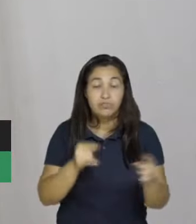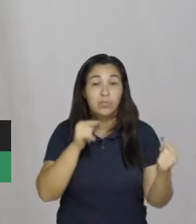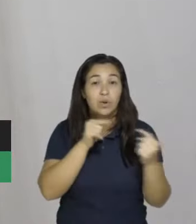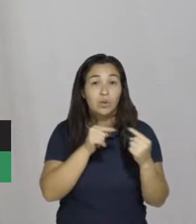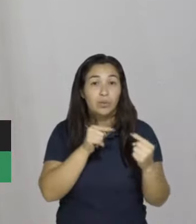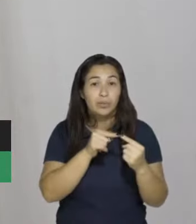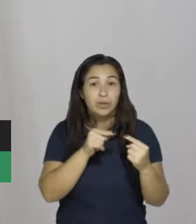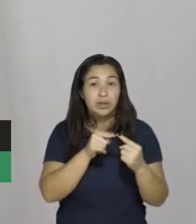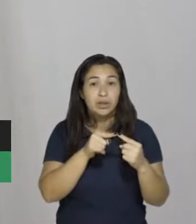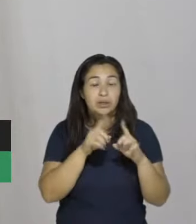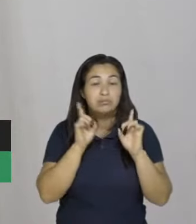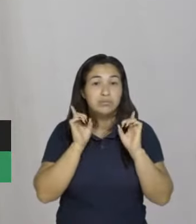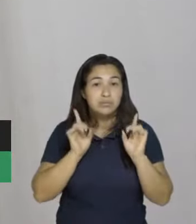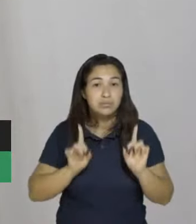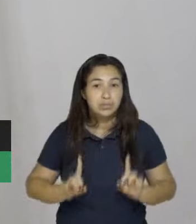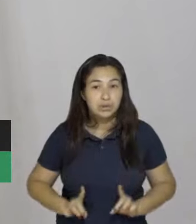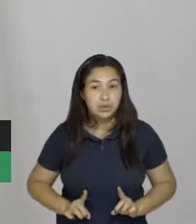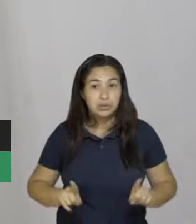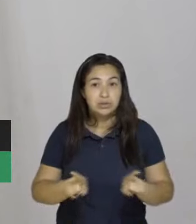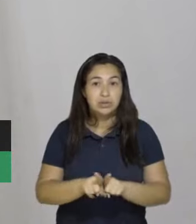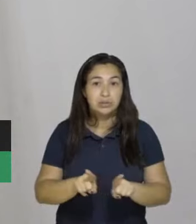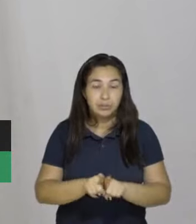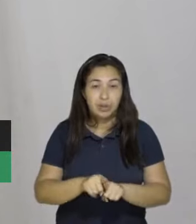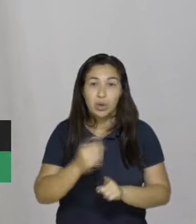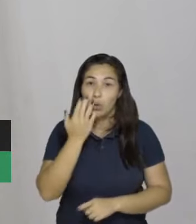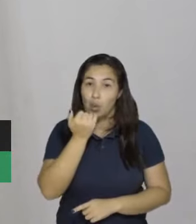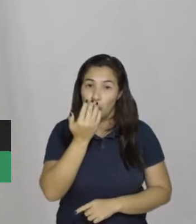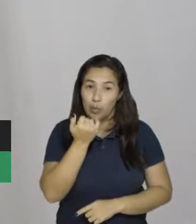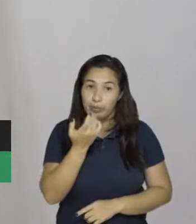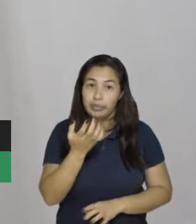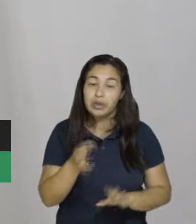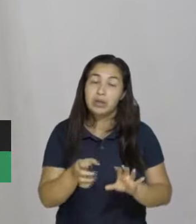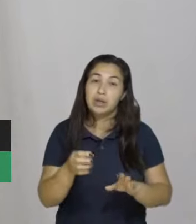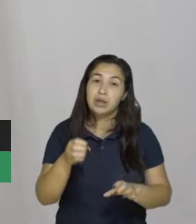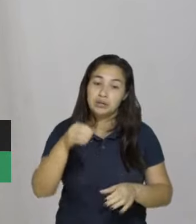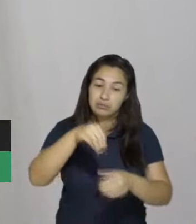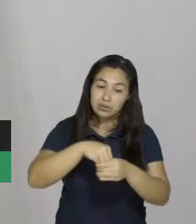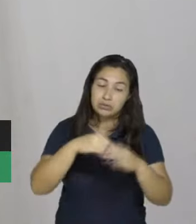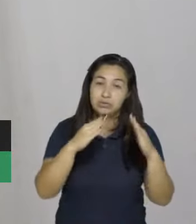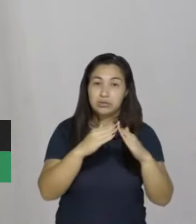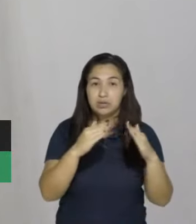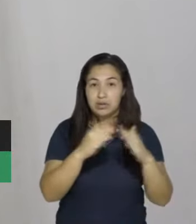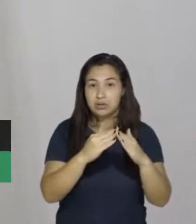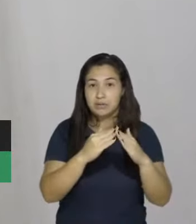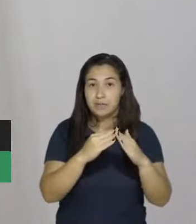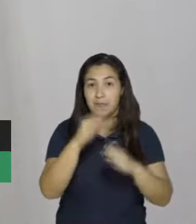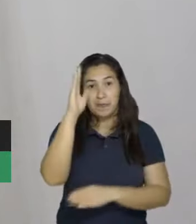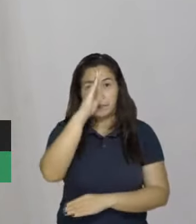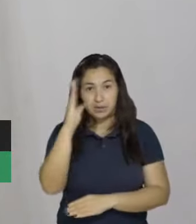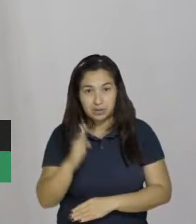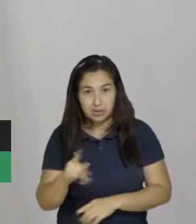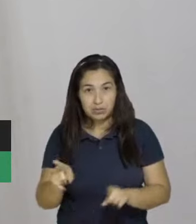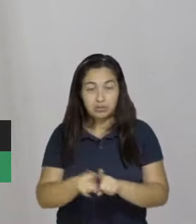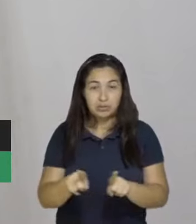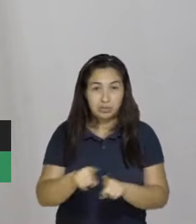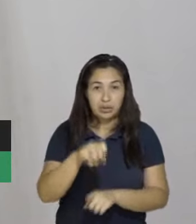nossa sociedade. Os brasileiros, assim como os catarinenses, precisam de uma boa gestão